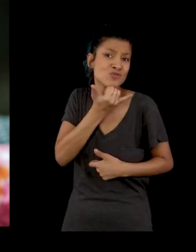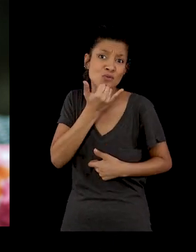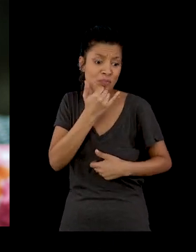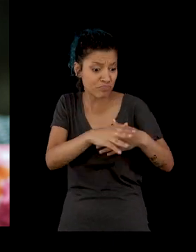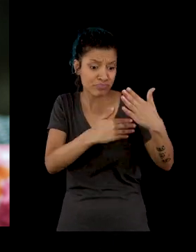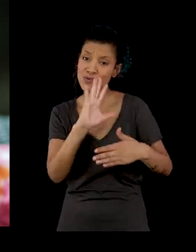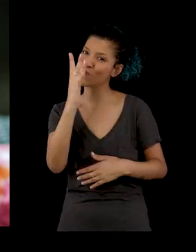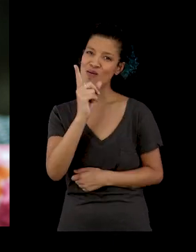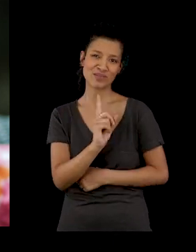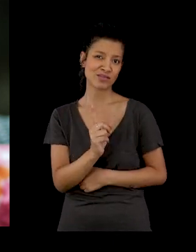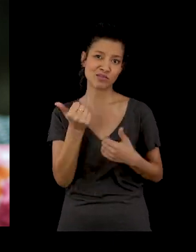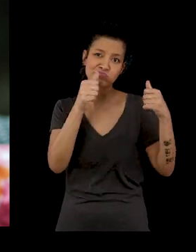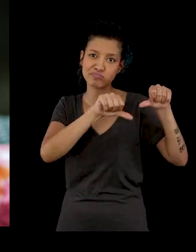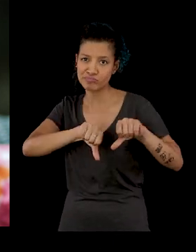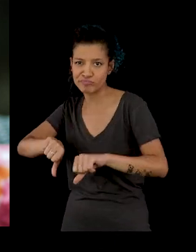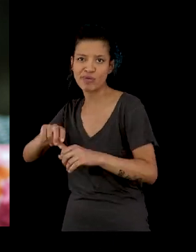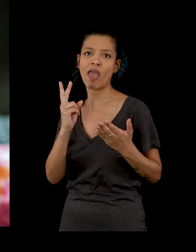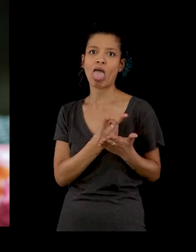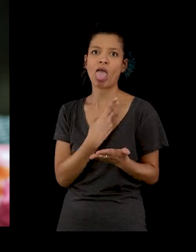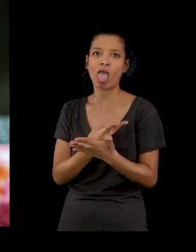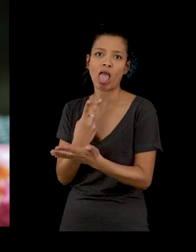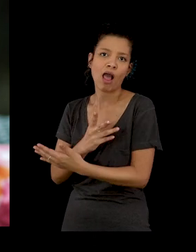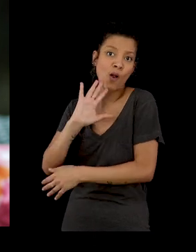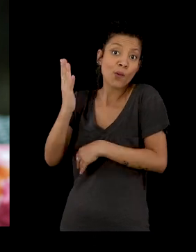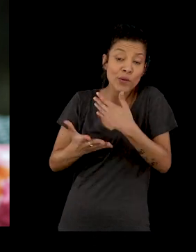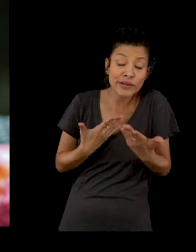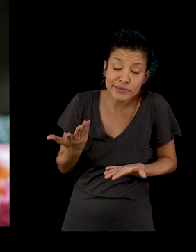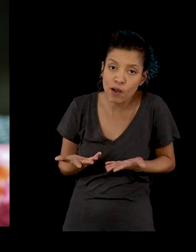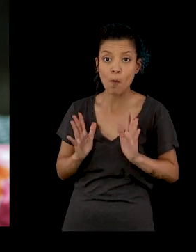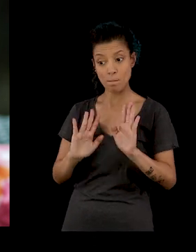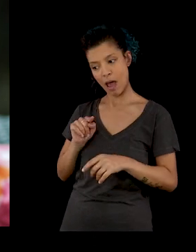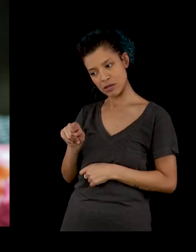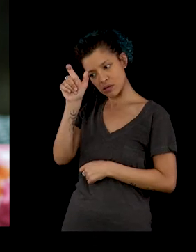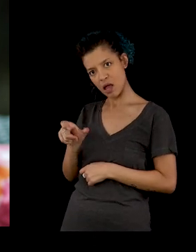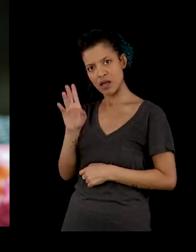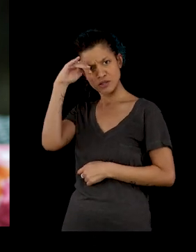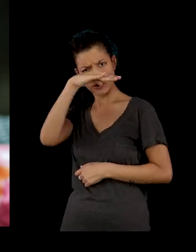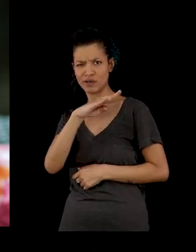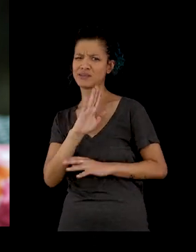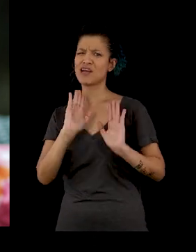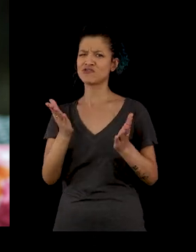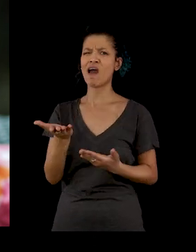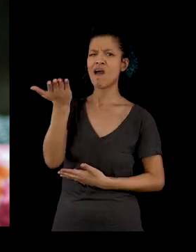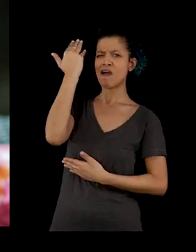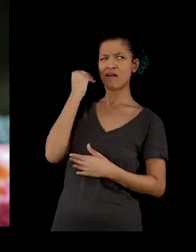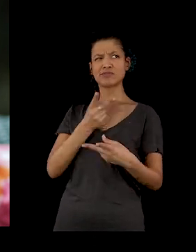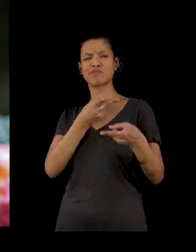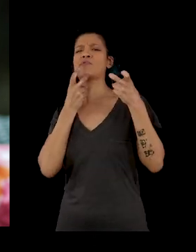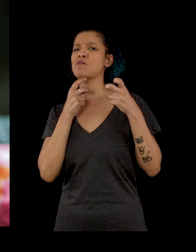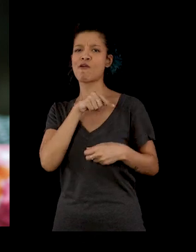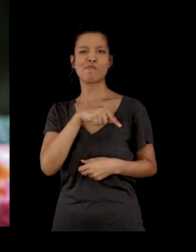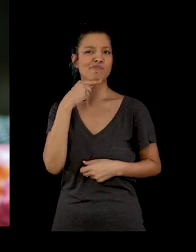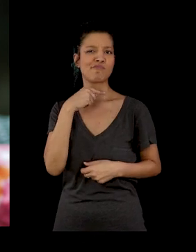errado por esse caminho. Mas o Dias tinha essa concepção de mundo que era muito